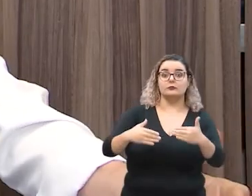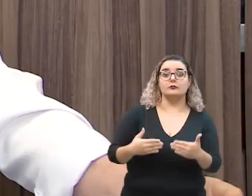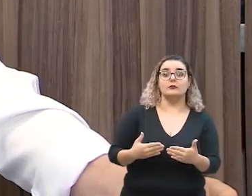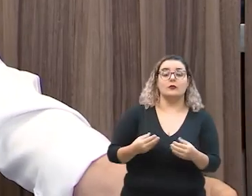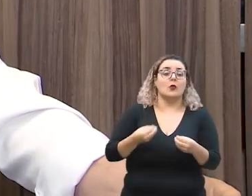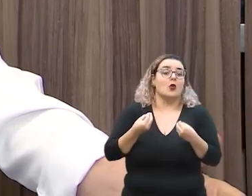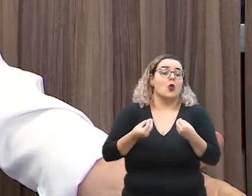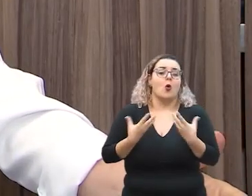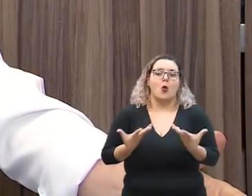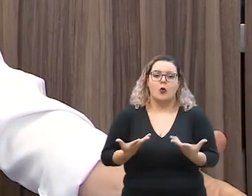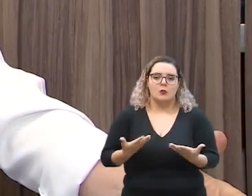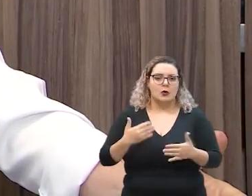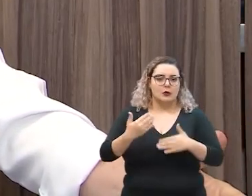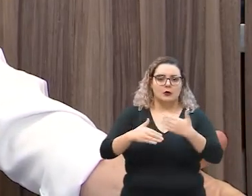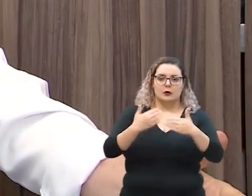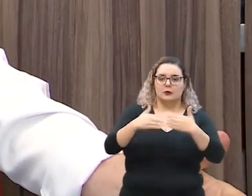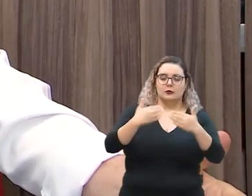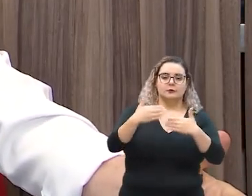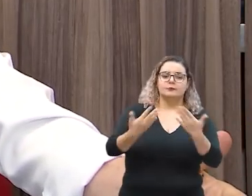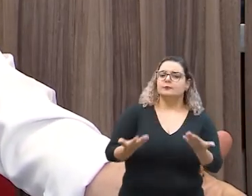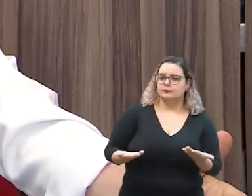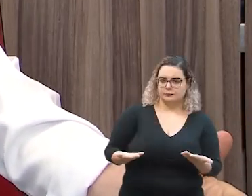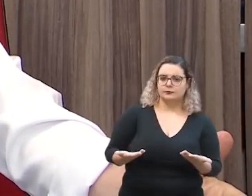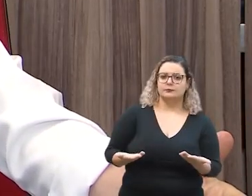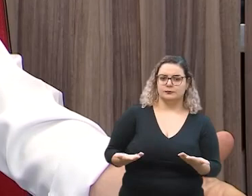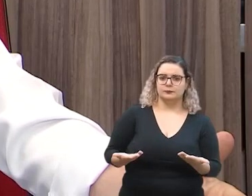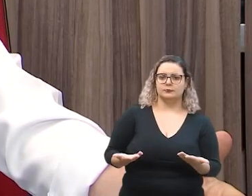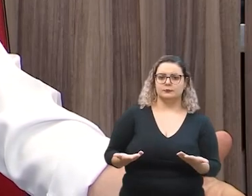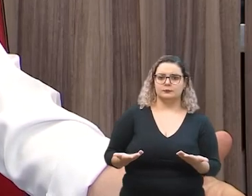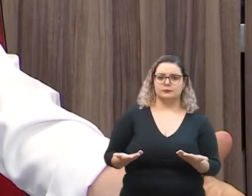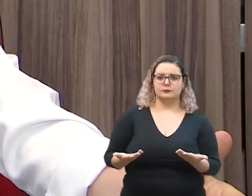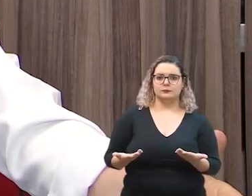como vai ser a evolução dessas